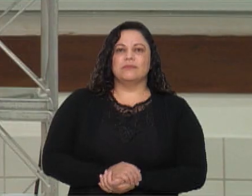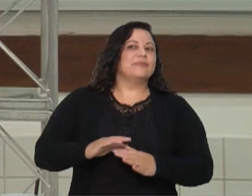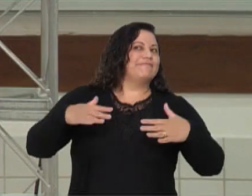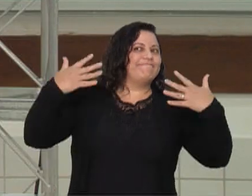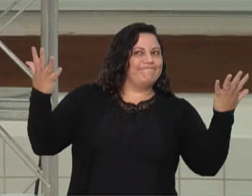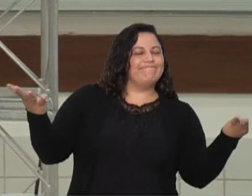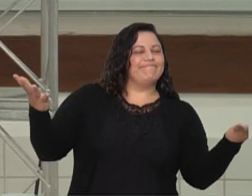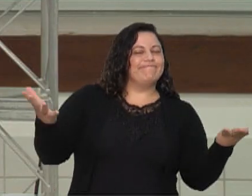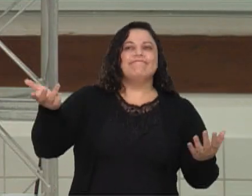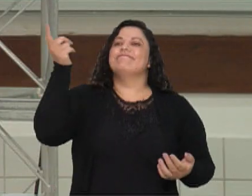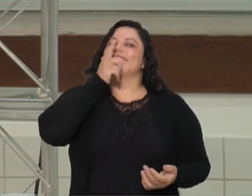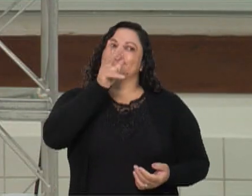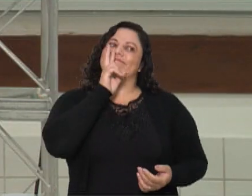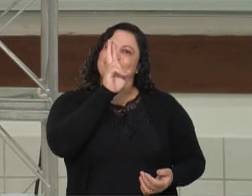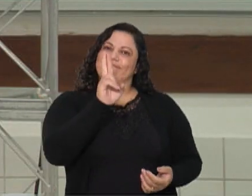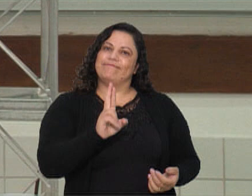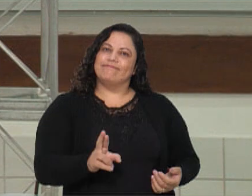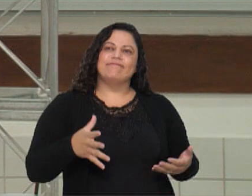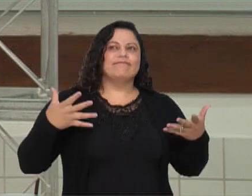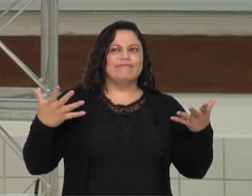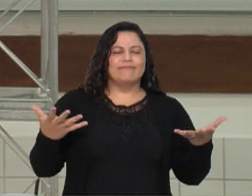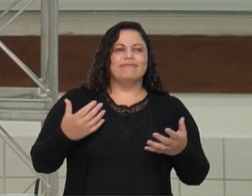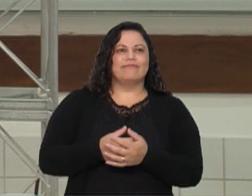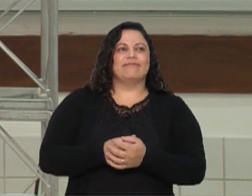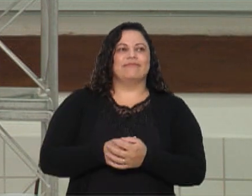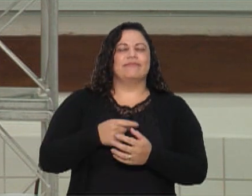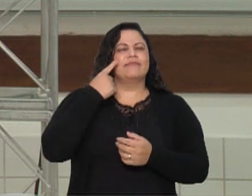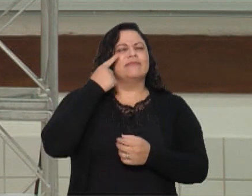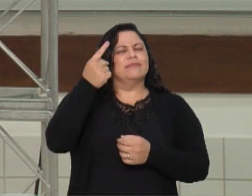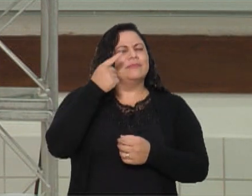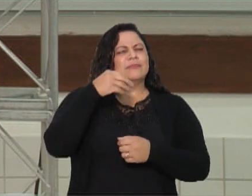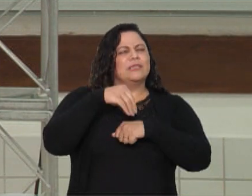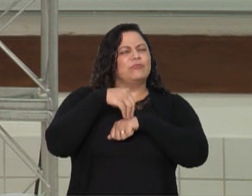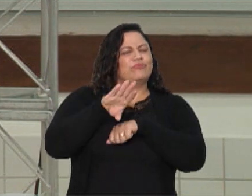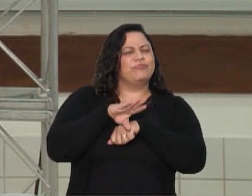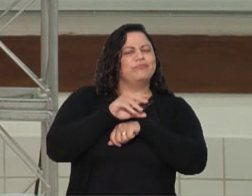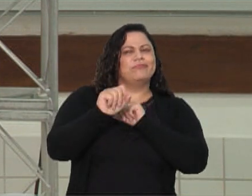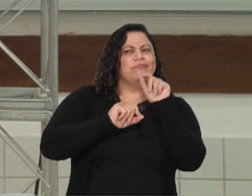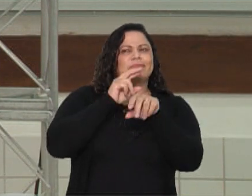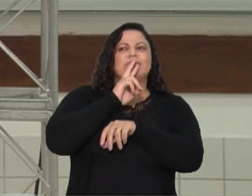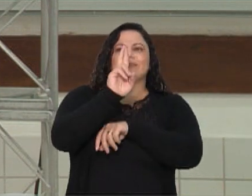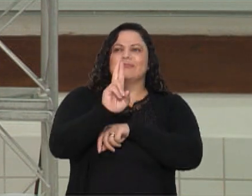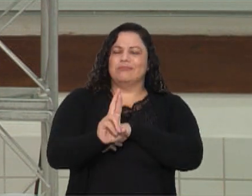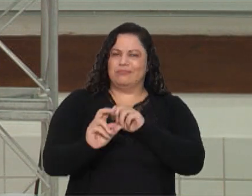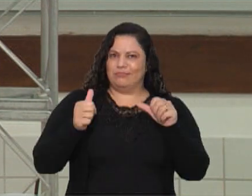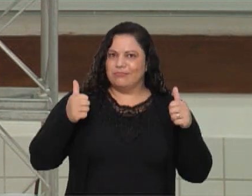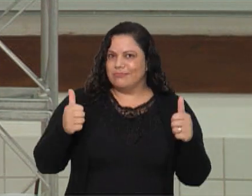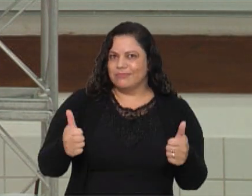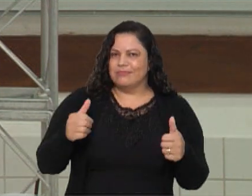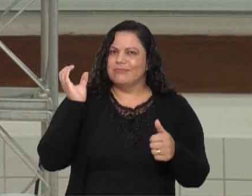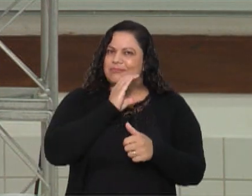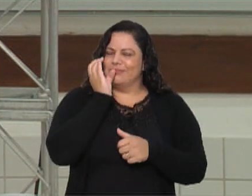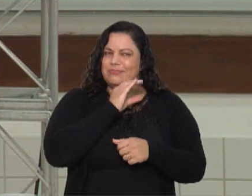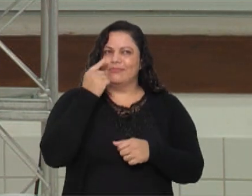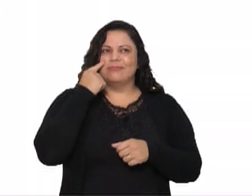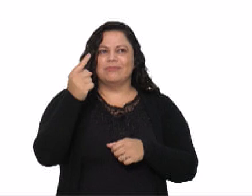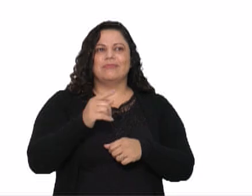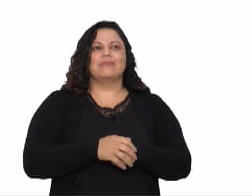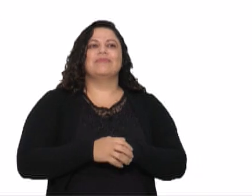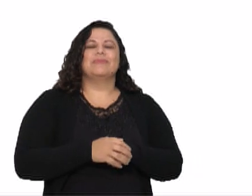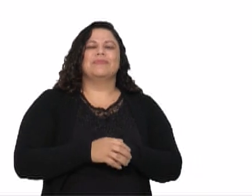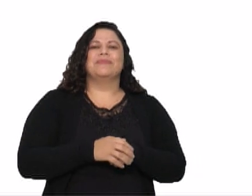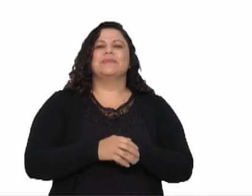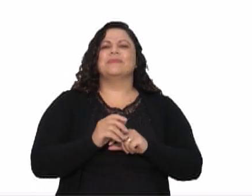Daí, pessoal, conseguiram responder? Eu vou passar aqui uma sugestão para vocês de resposta, ok? Bem rapidinho aqui. Olha